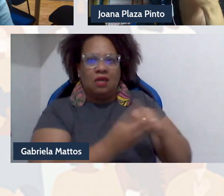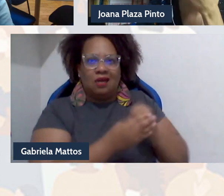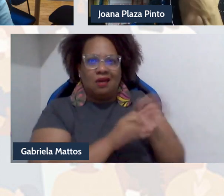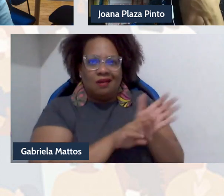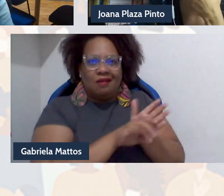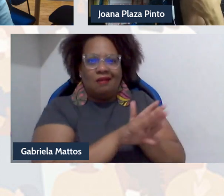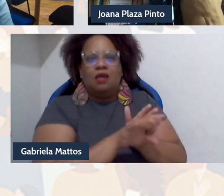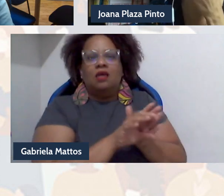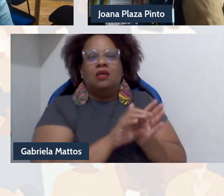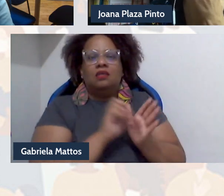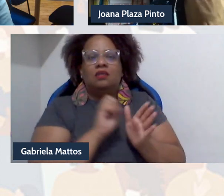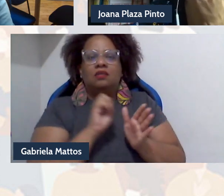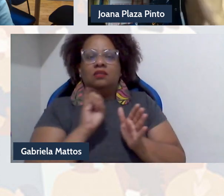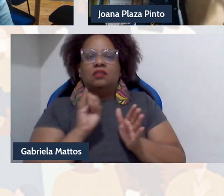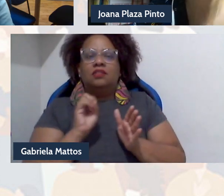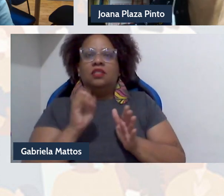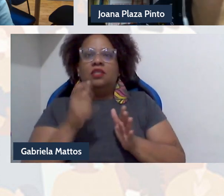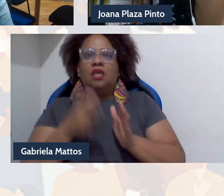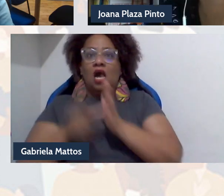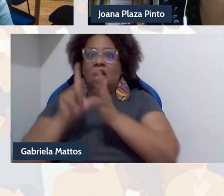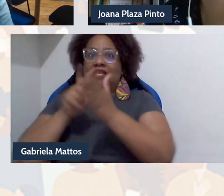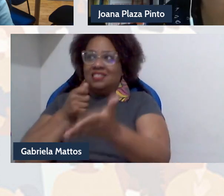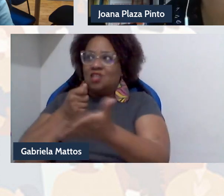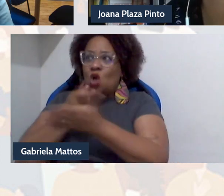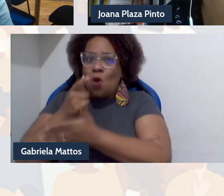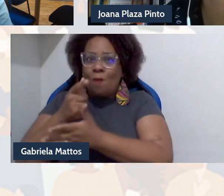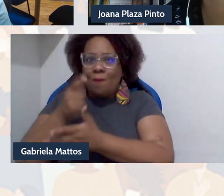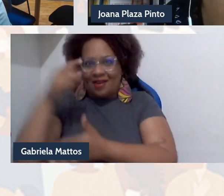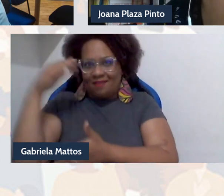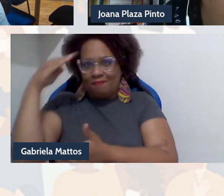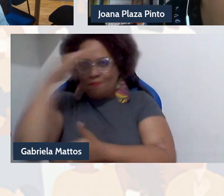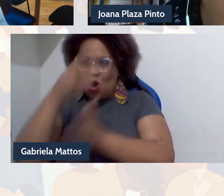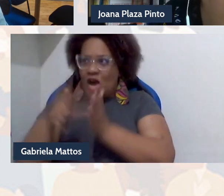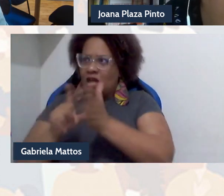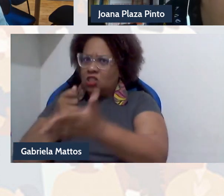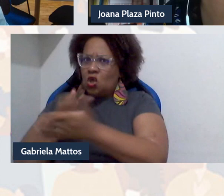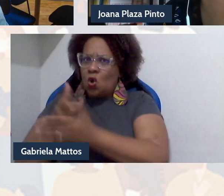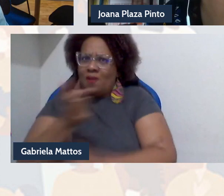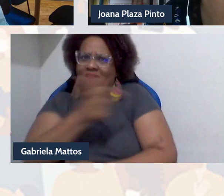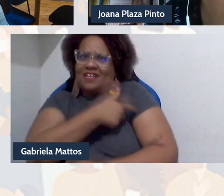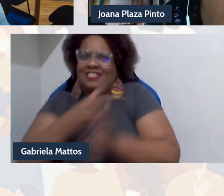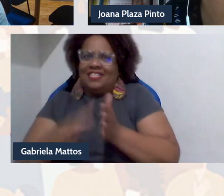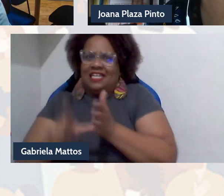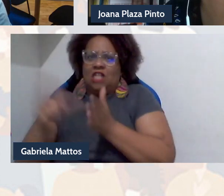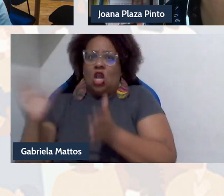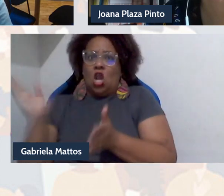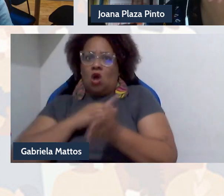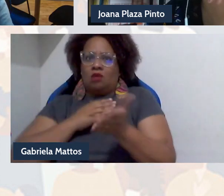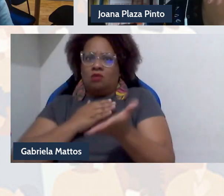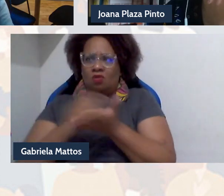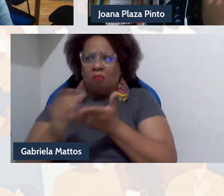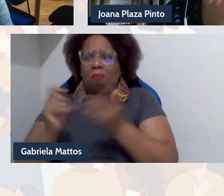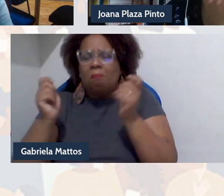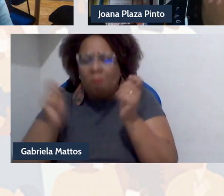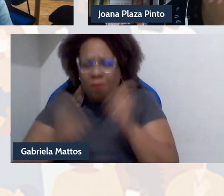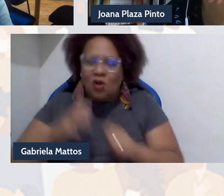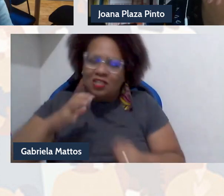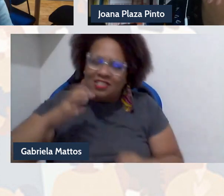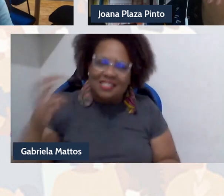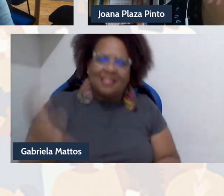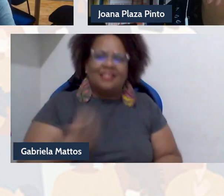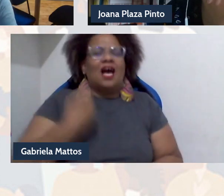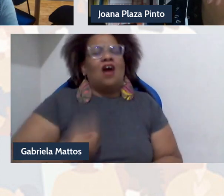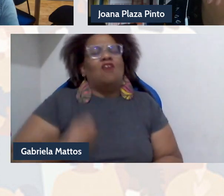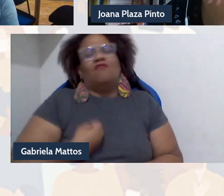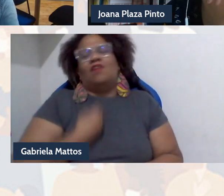comprado vacinas antes, né, assim, logo no começo, talvez tivesse salvado a vida de 400